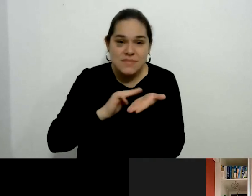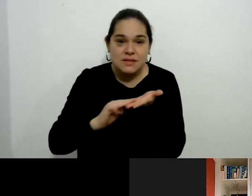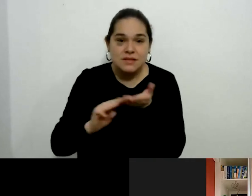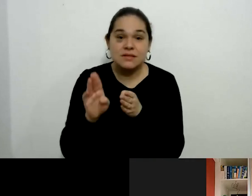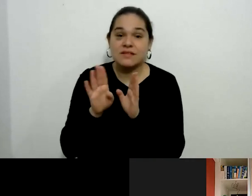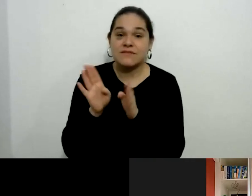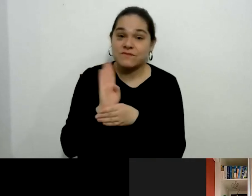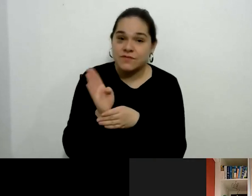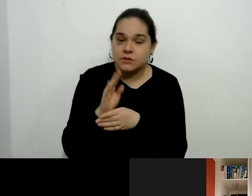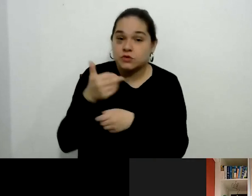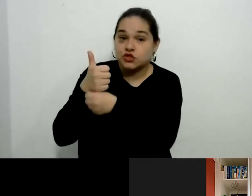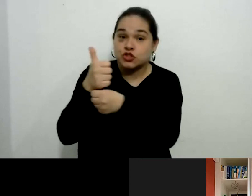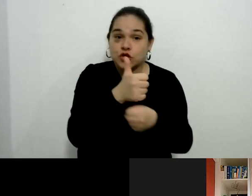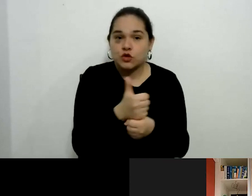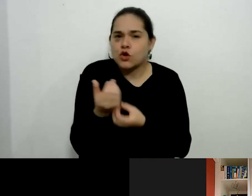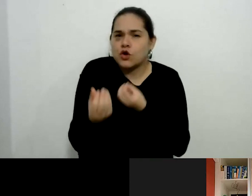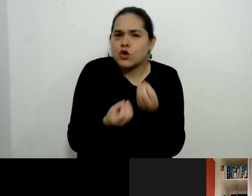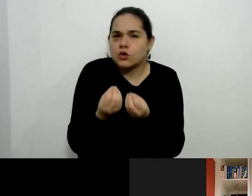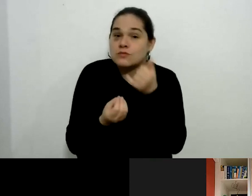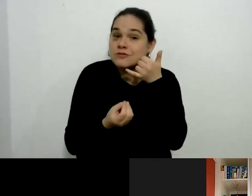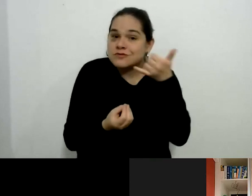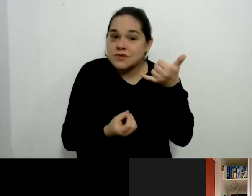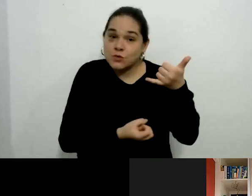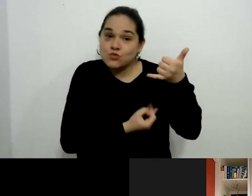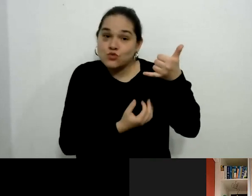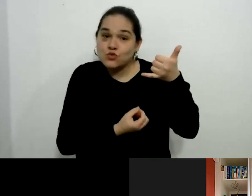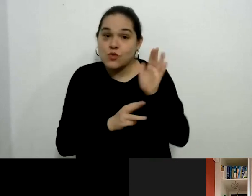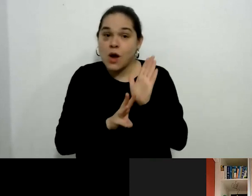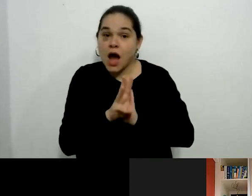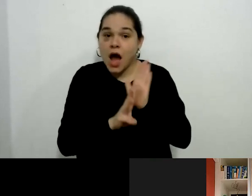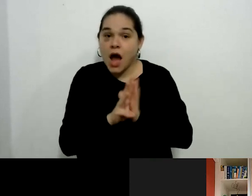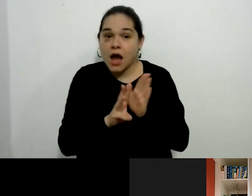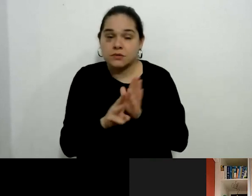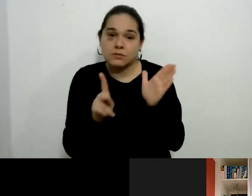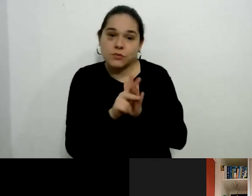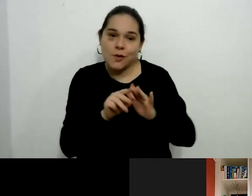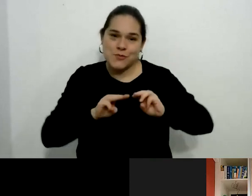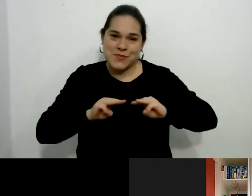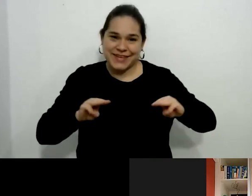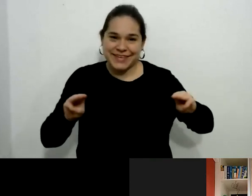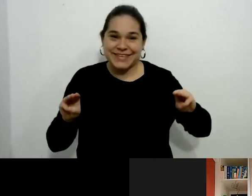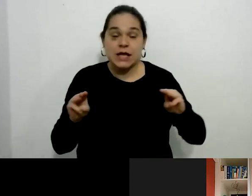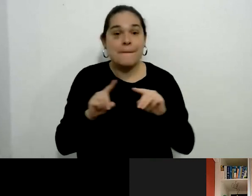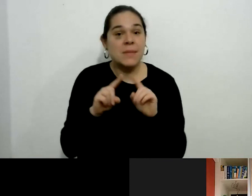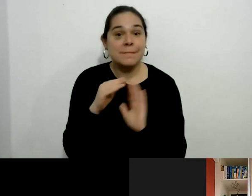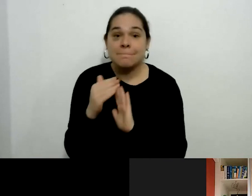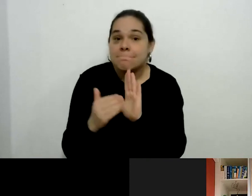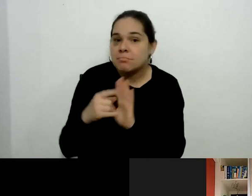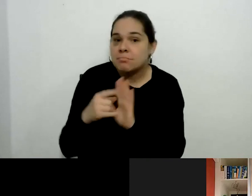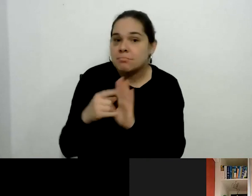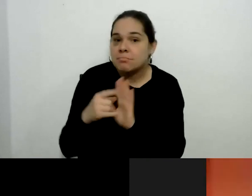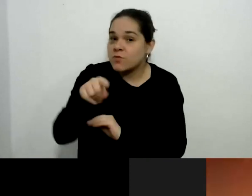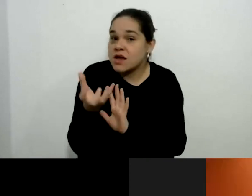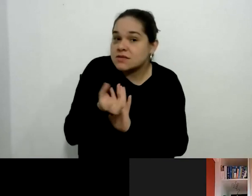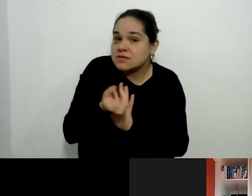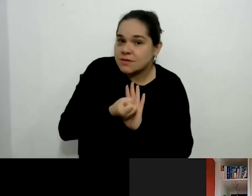diretoria através do celular da imprensa, do número do WhatsApp da imprensa. Mas, para vocês todos receberem, vocês têm